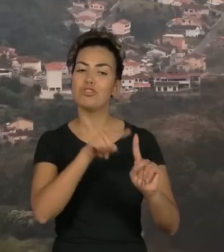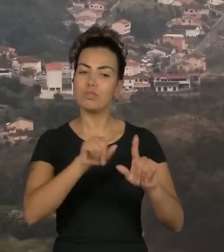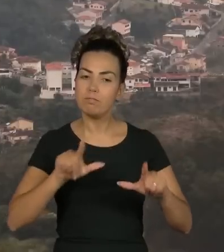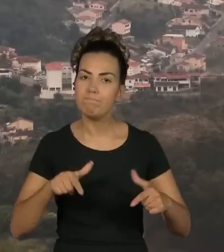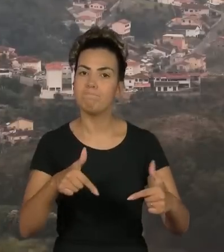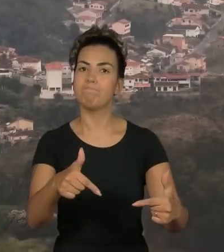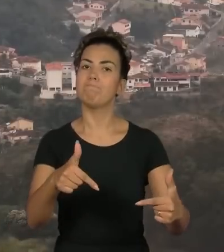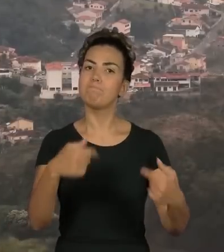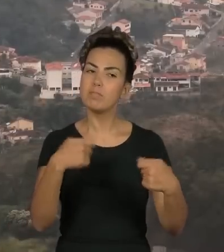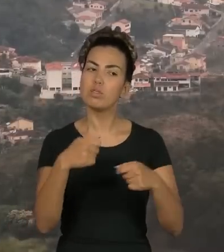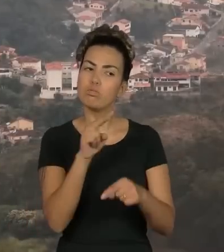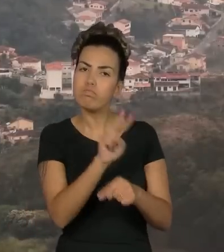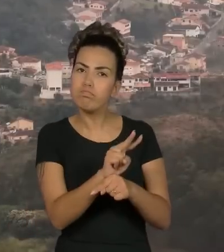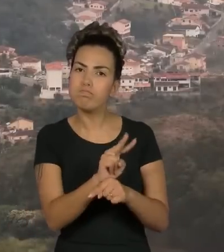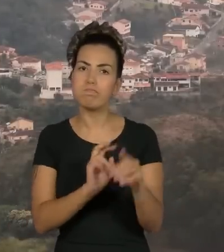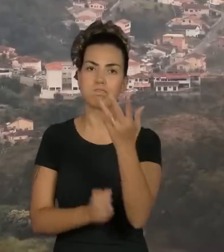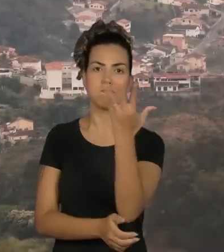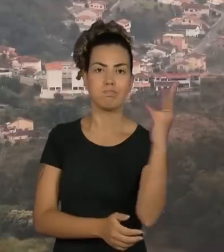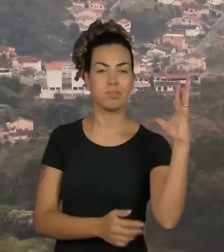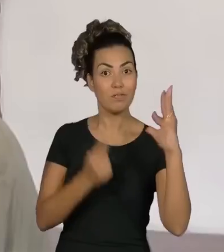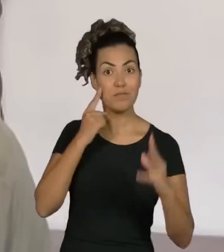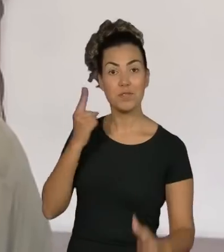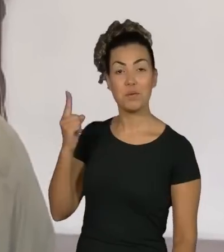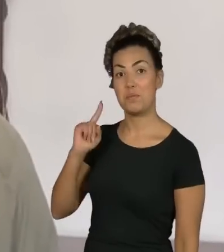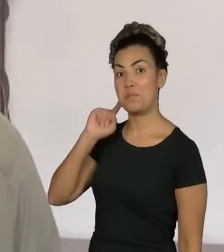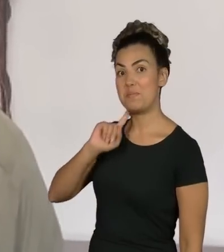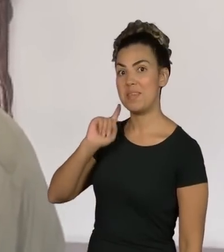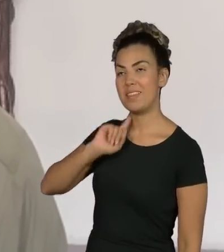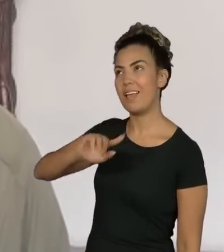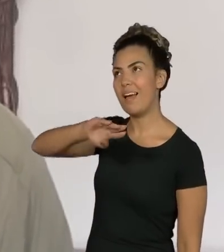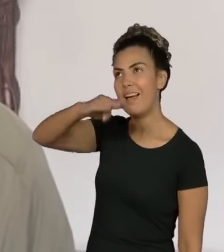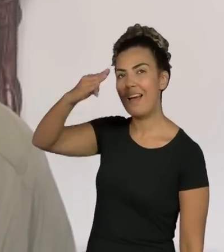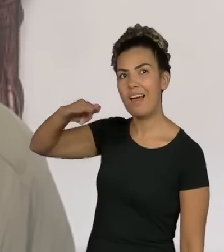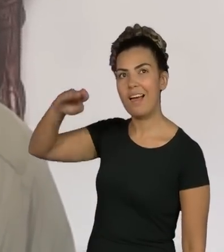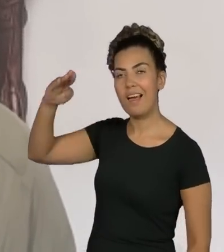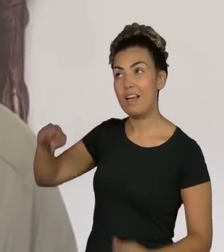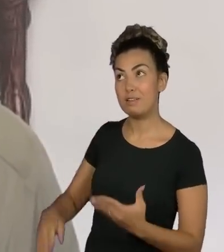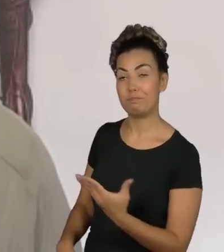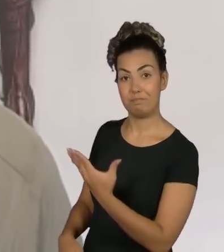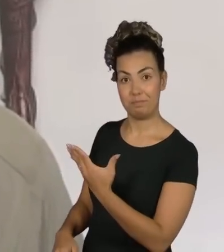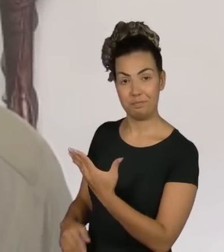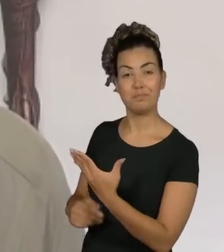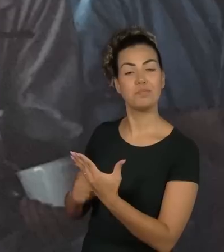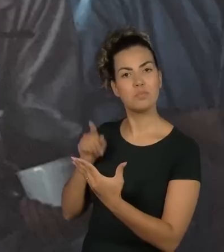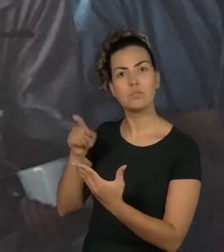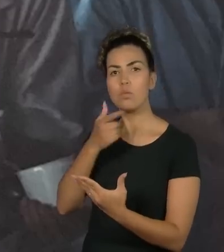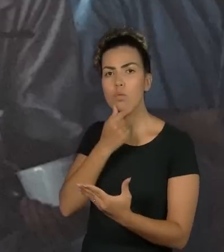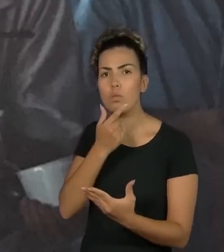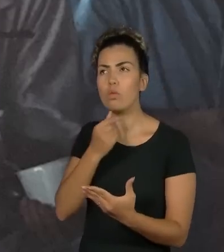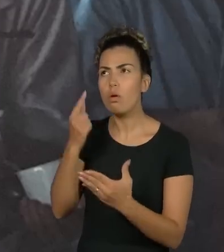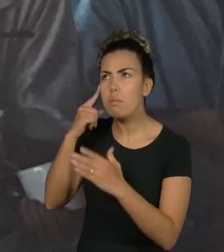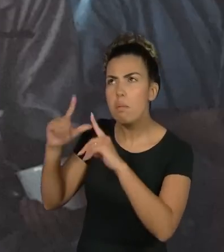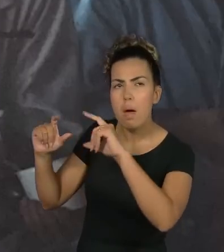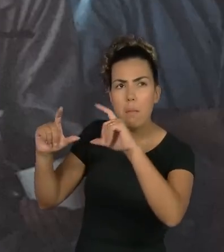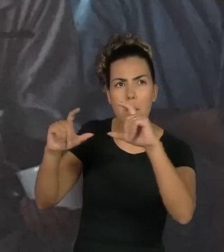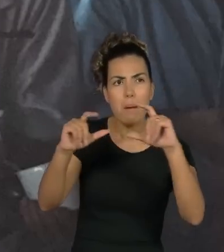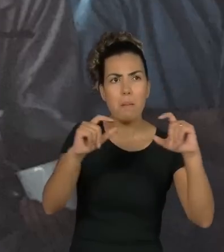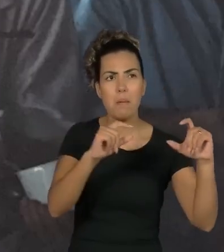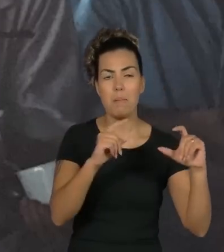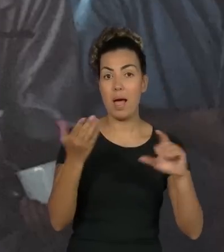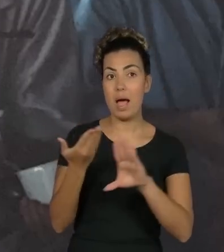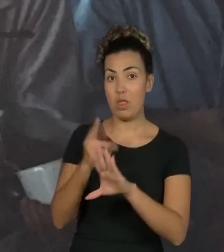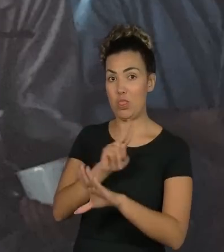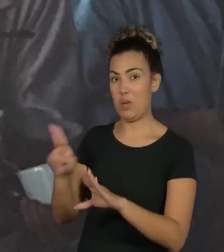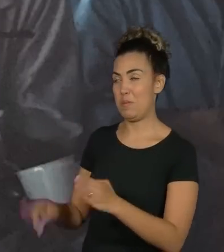As montanhas mineiras moldaram o olhar do documentarista de natureza Guilherme Haruo. Na infância, as idas